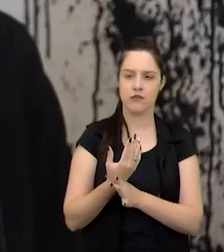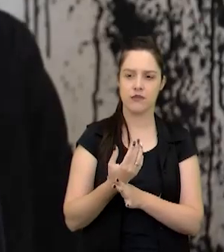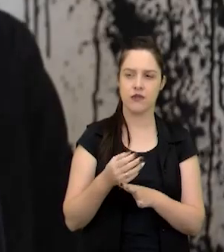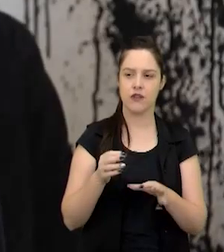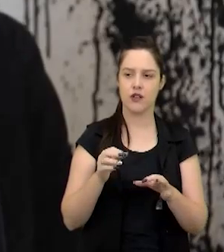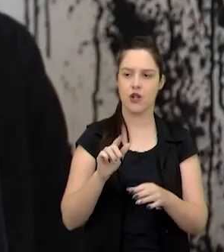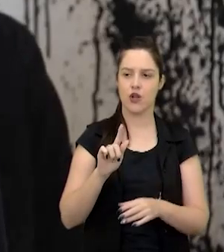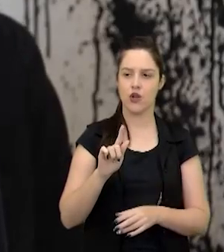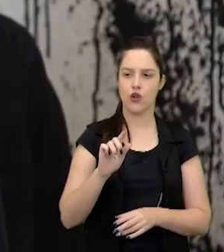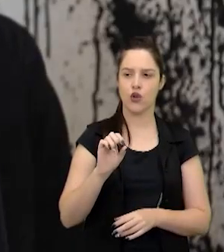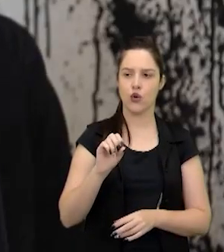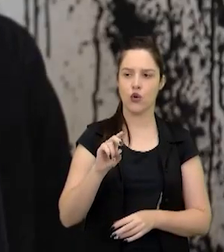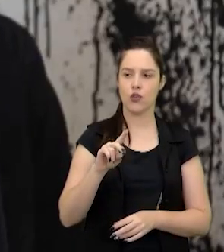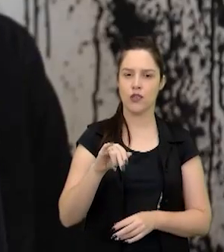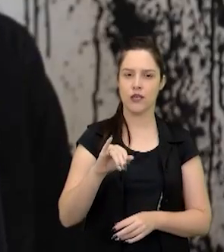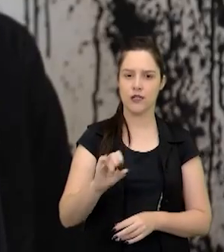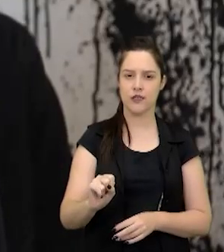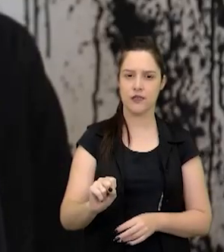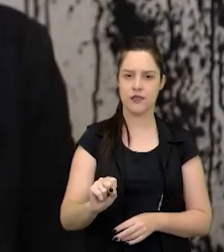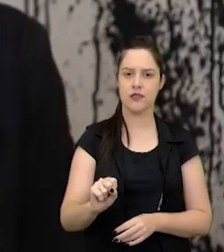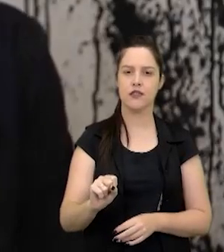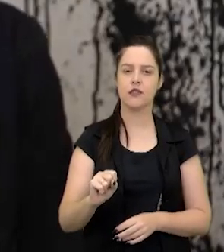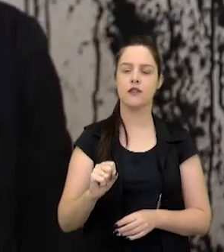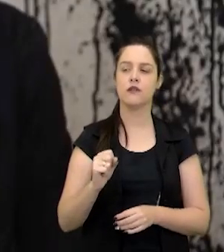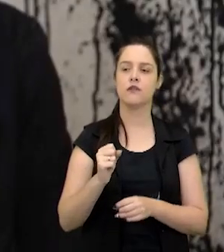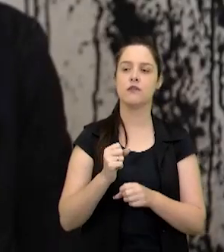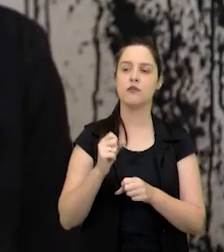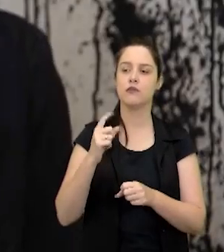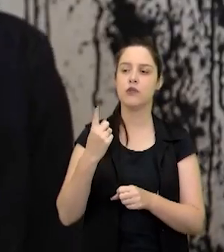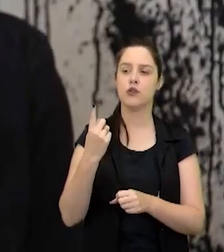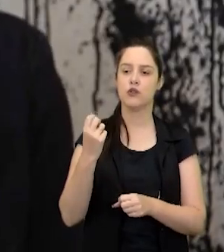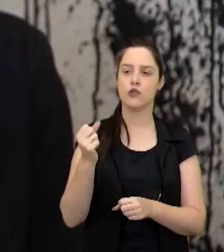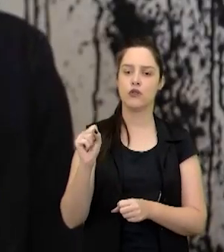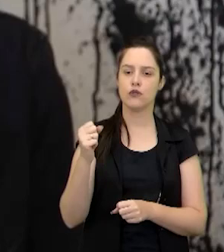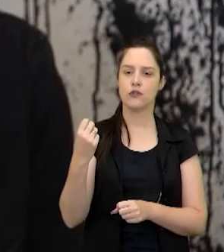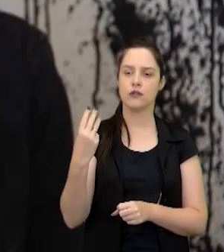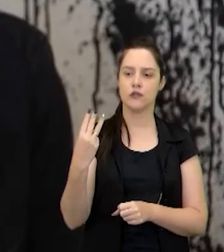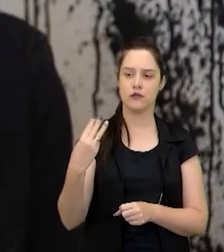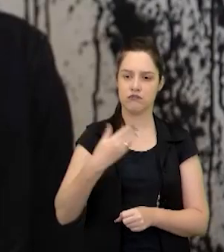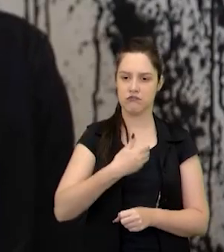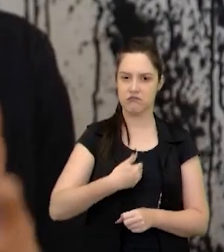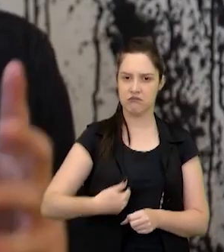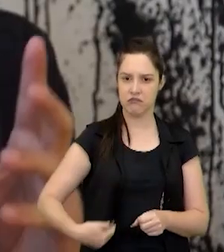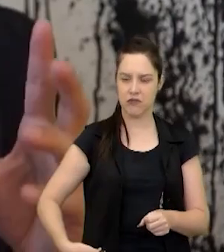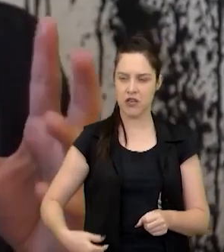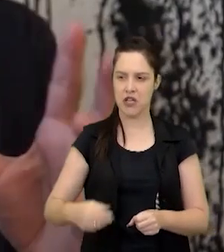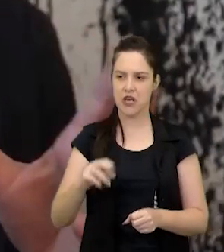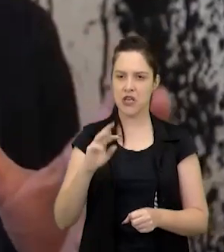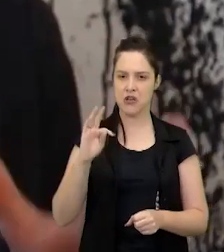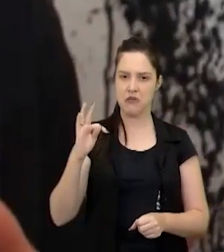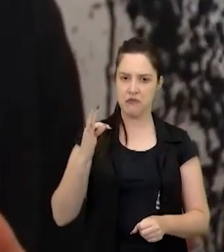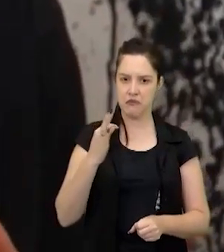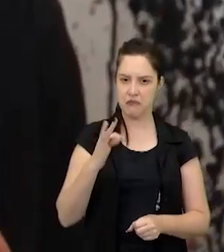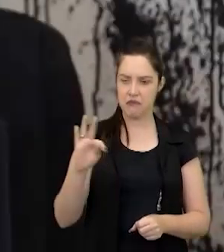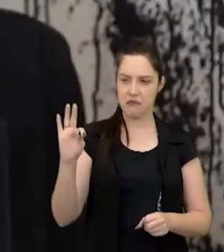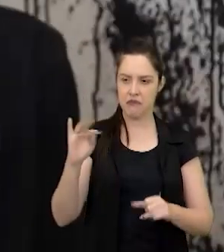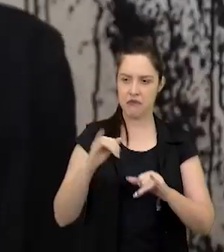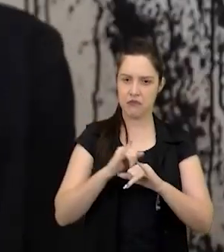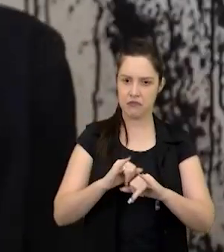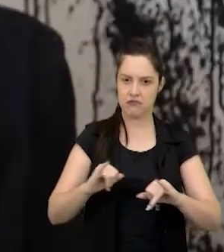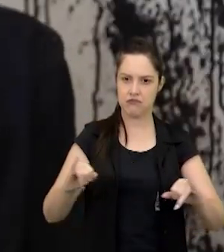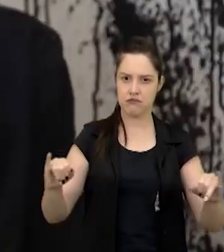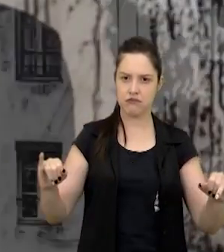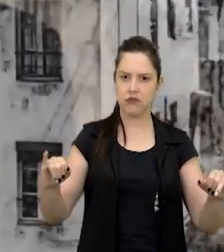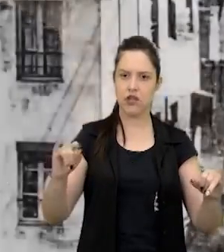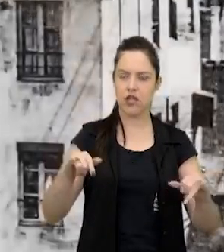Mandet Daguerre em 1839, quando o governo francês anunciou para o mundo a daguerreotipia, um